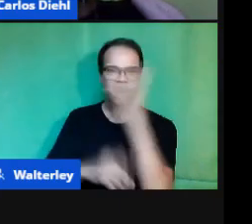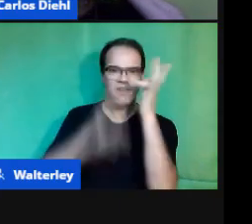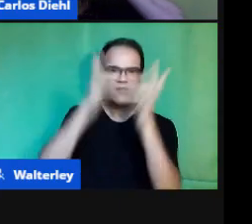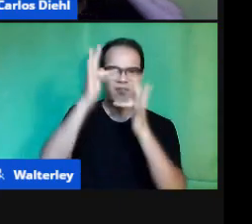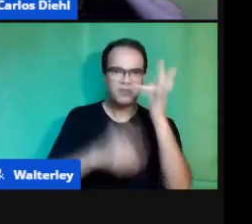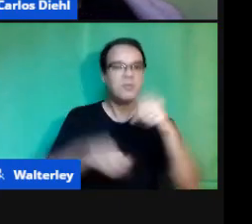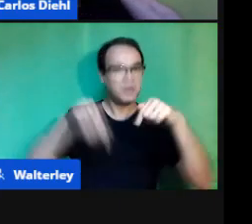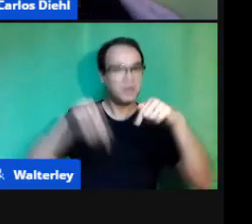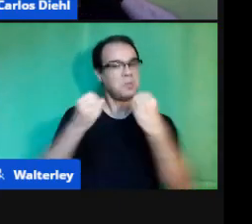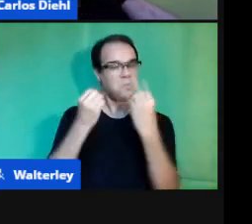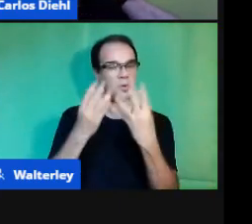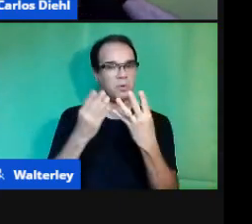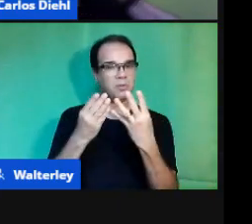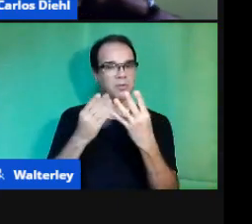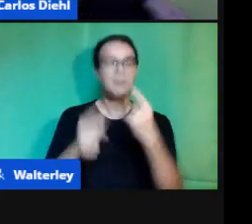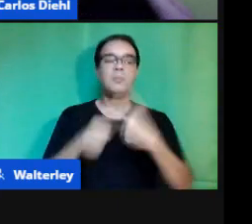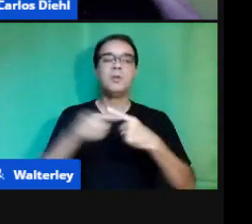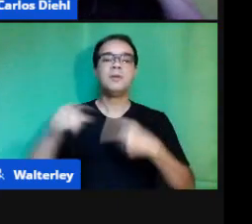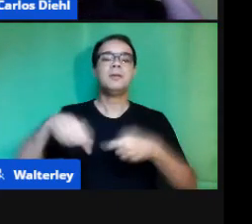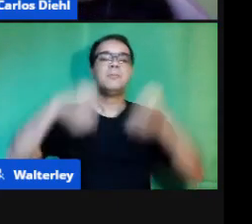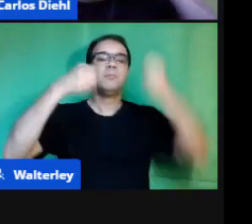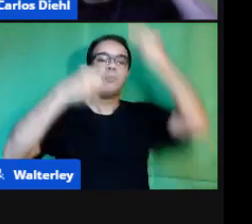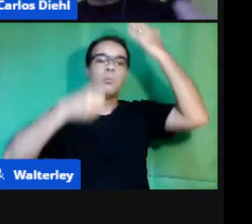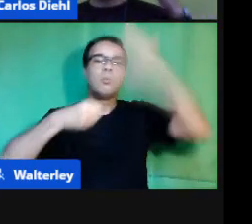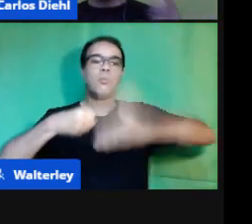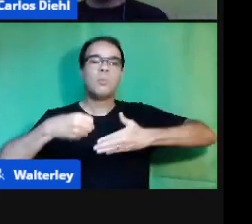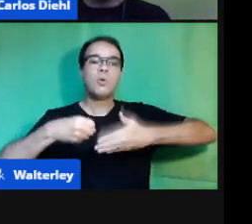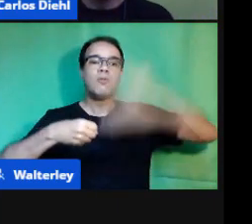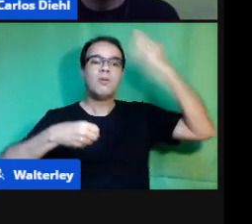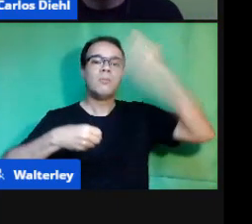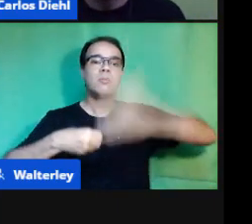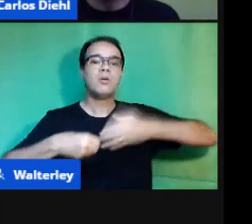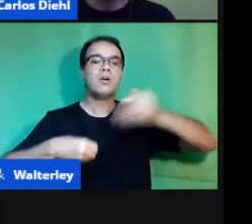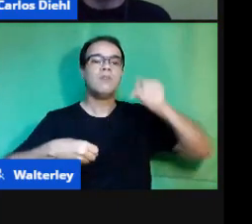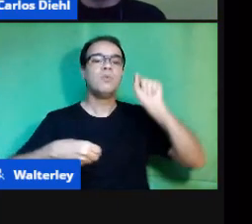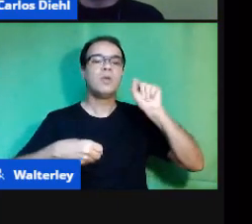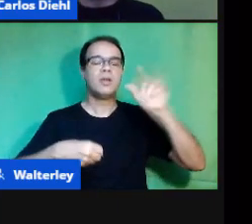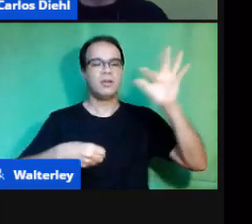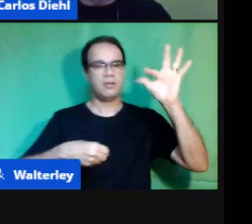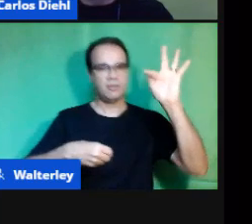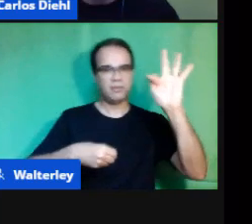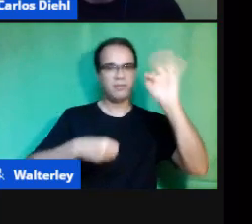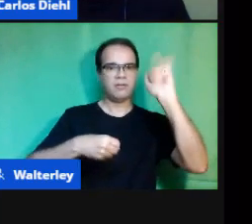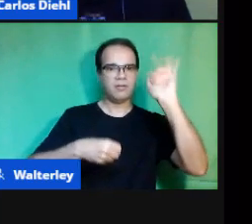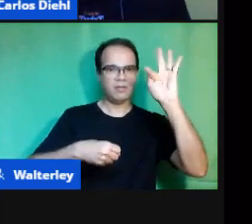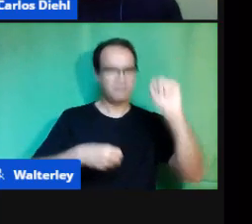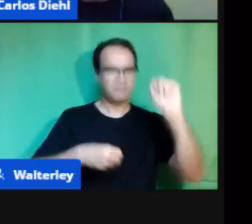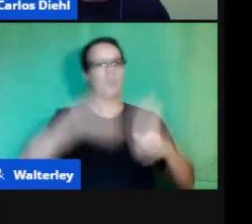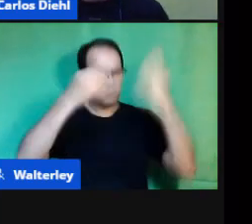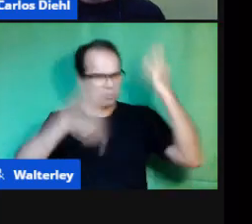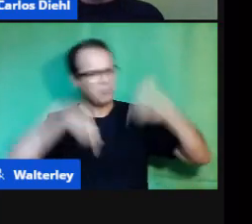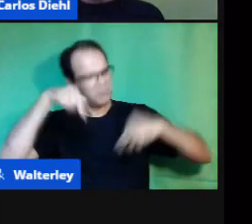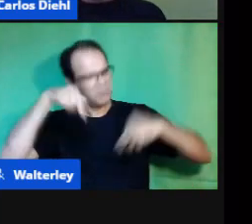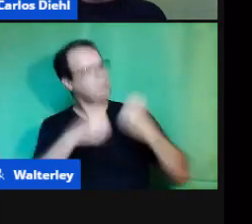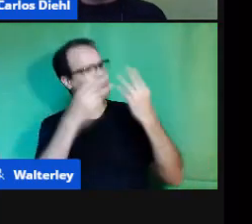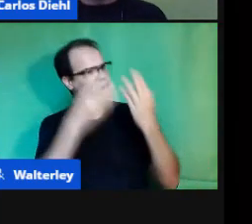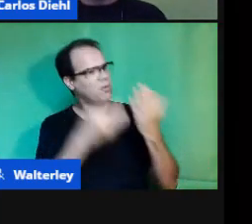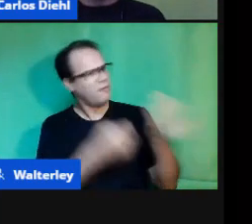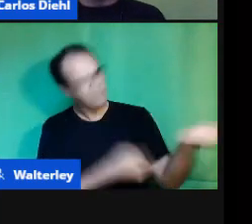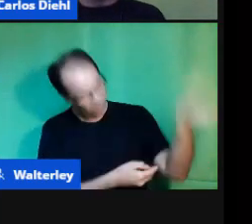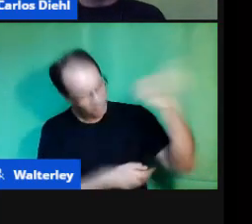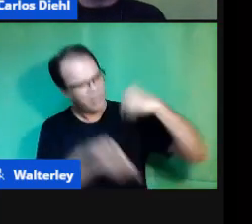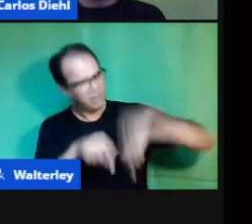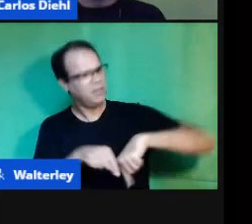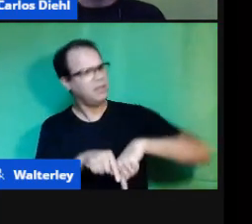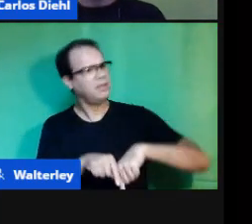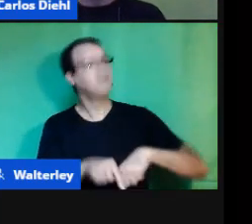que a cidade quer verdadeiramente a Copa. A FIFA vai analisar aquilo que for melhor para o torcedor que vai